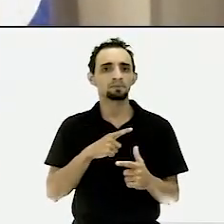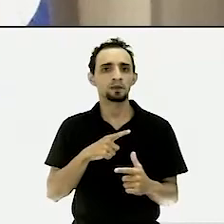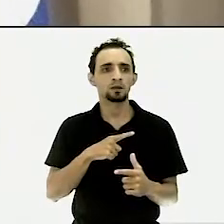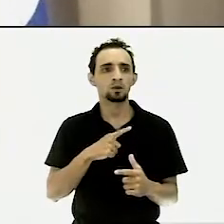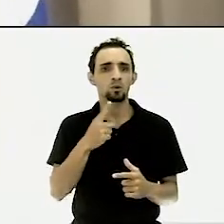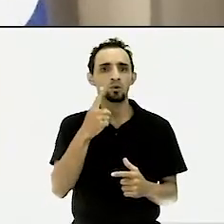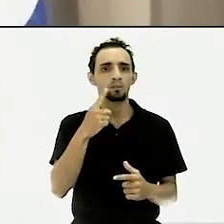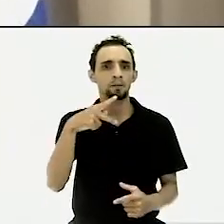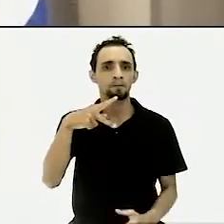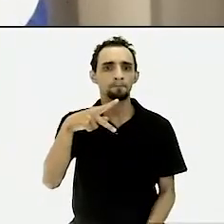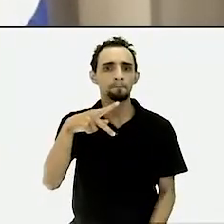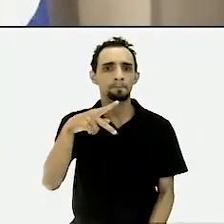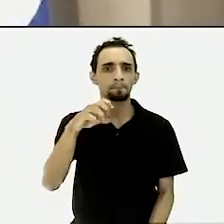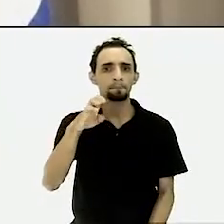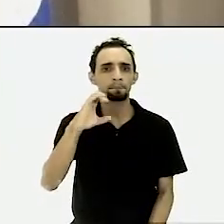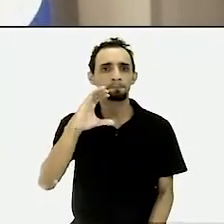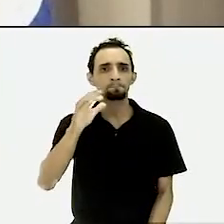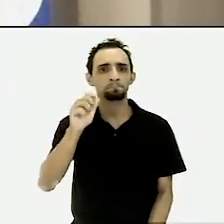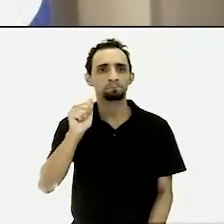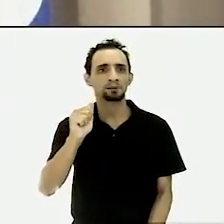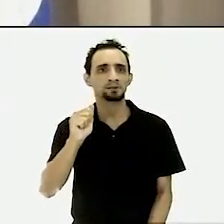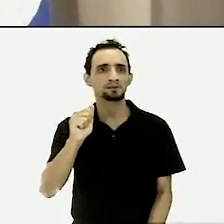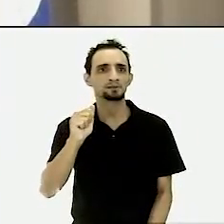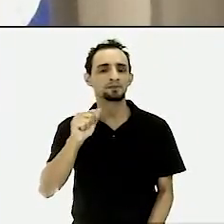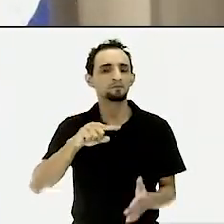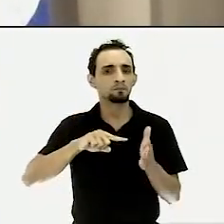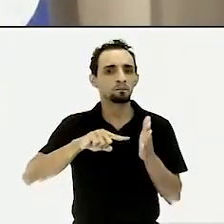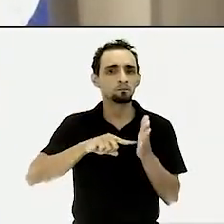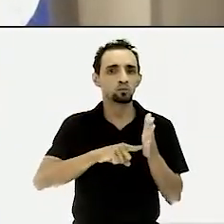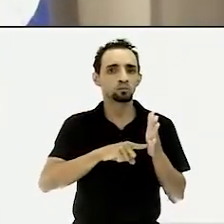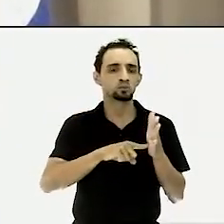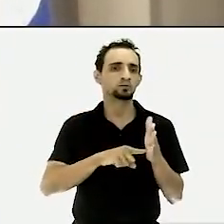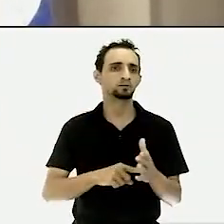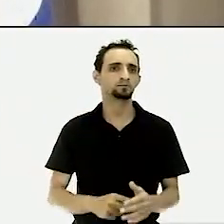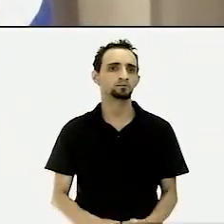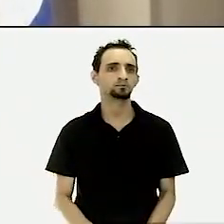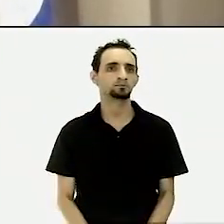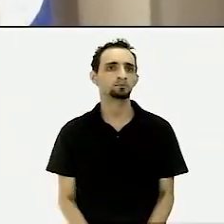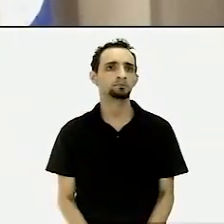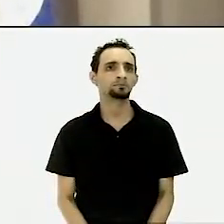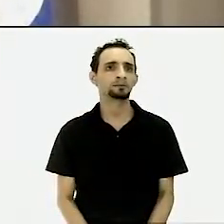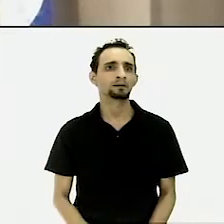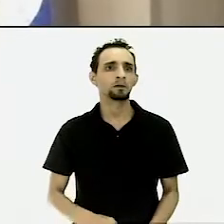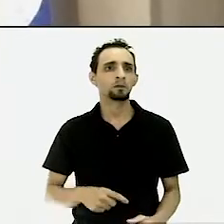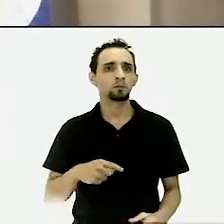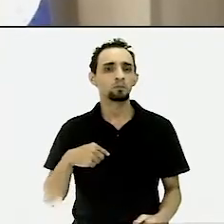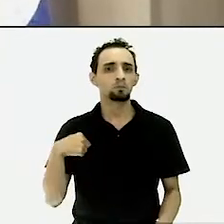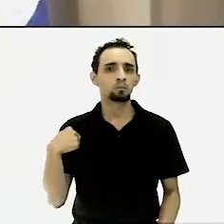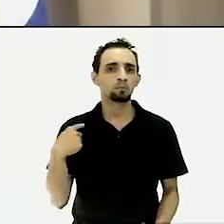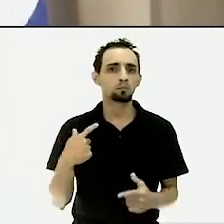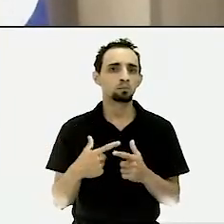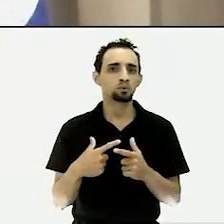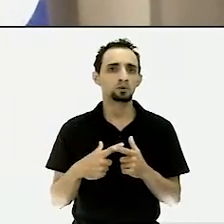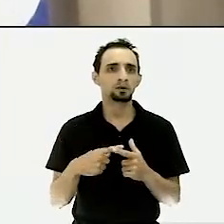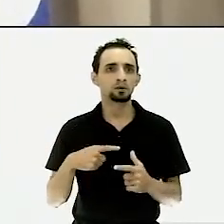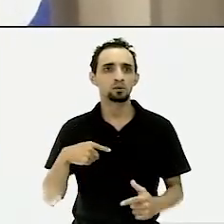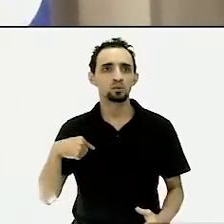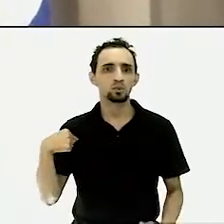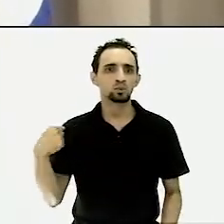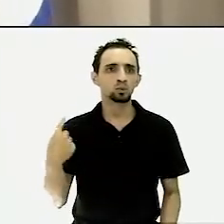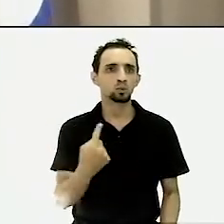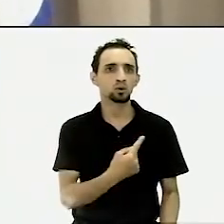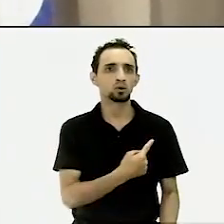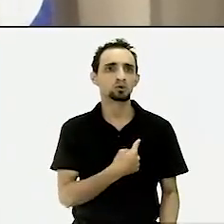para a gente agraciar essa população que tanto precisa, que tanto sofreu, e muitas